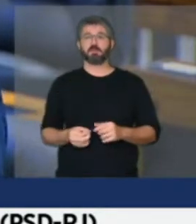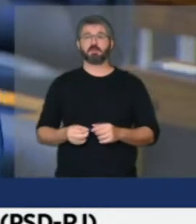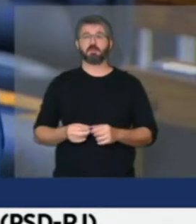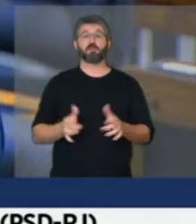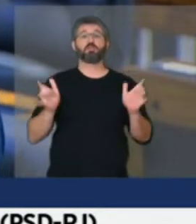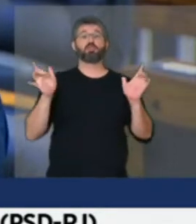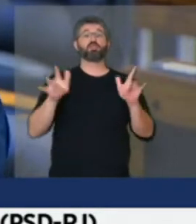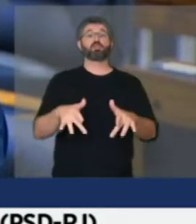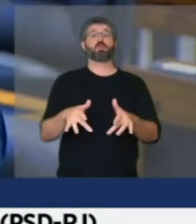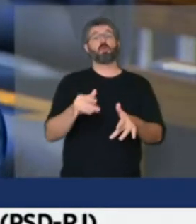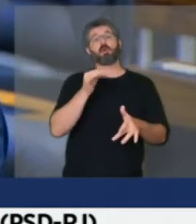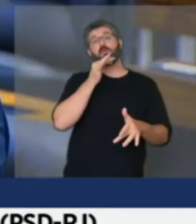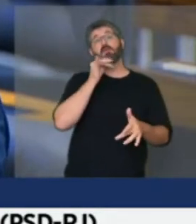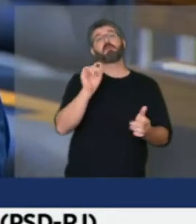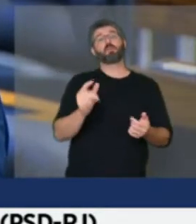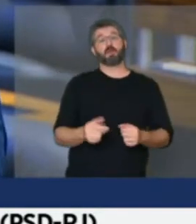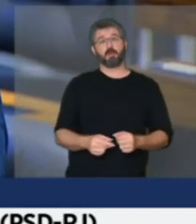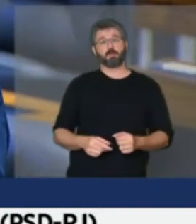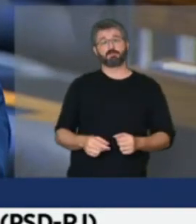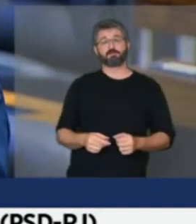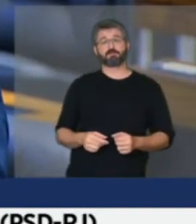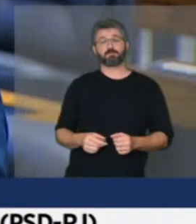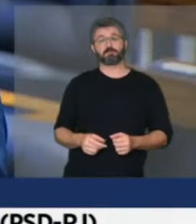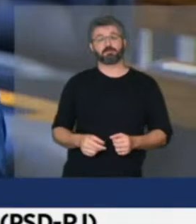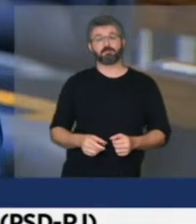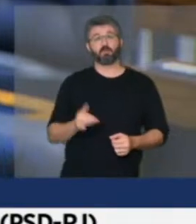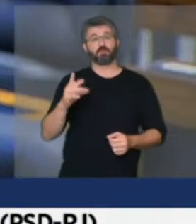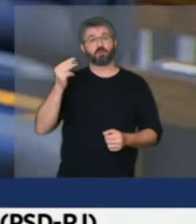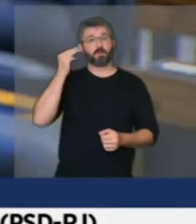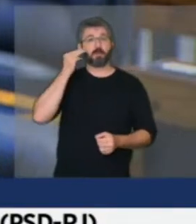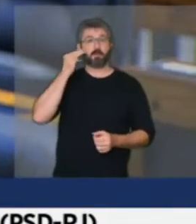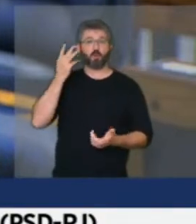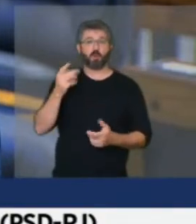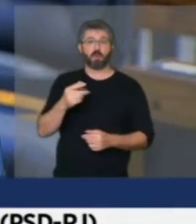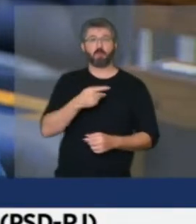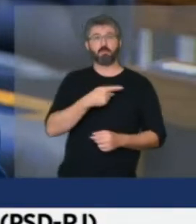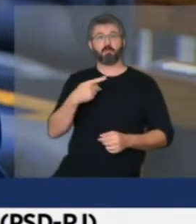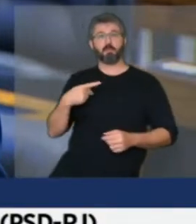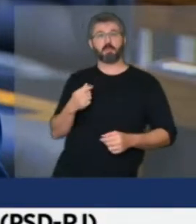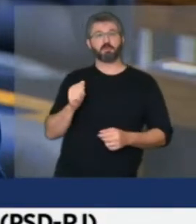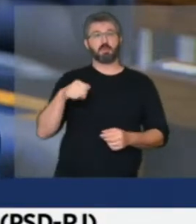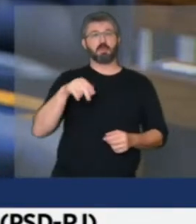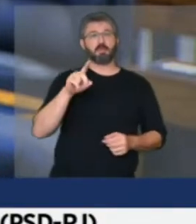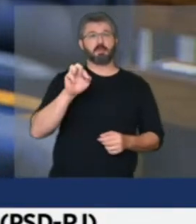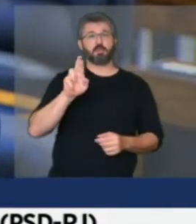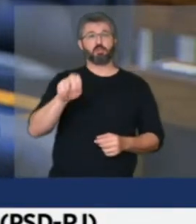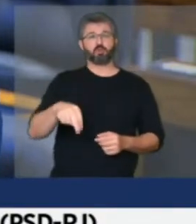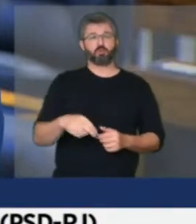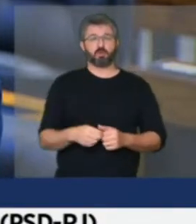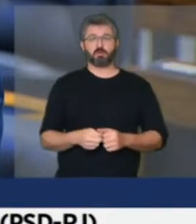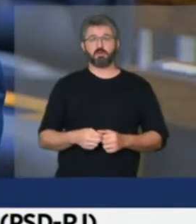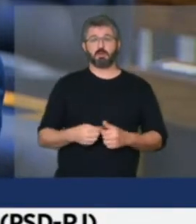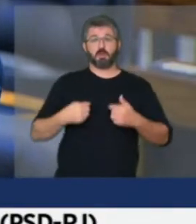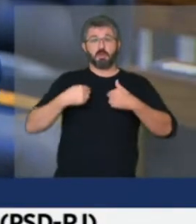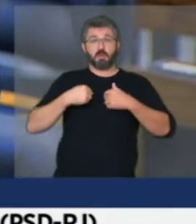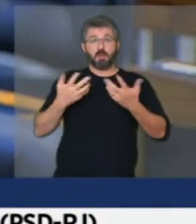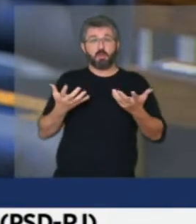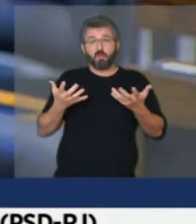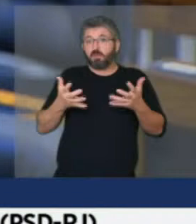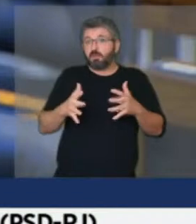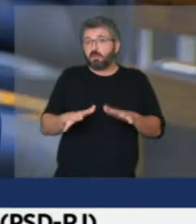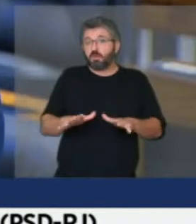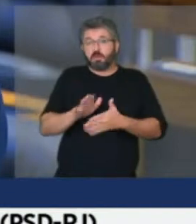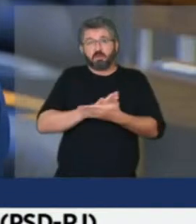sobrou, infelizmente, foi só a memória do pastor Anderson do Carmo, que eu não quero aqui fazer